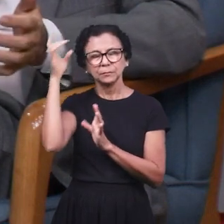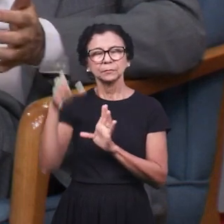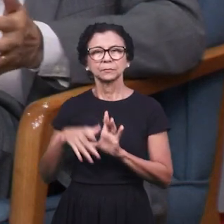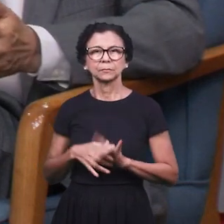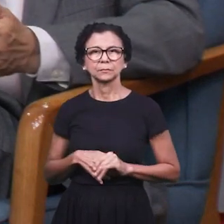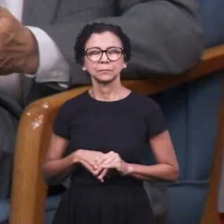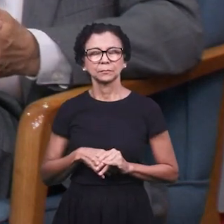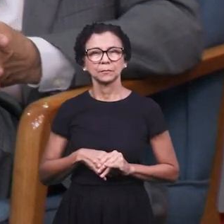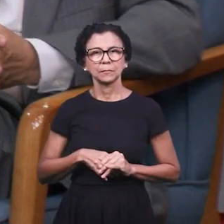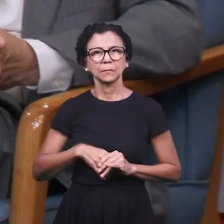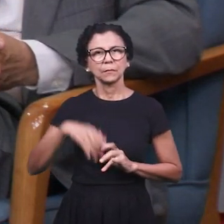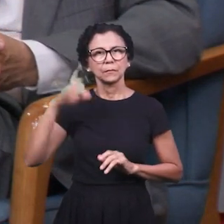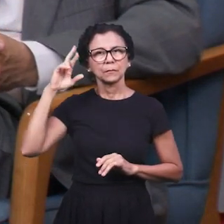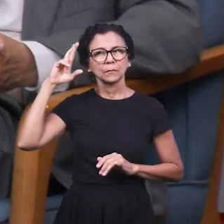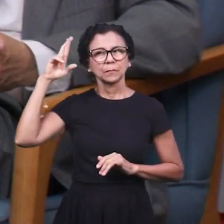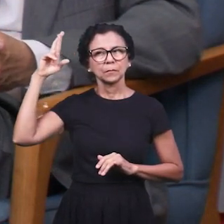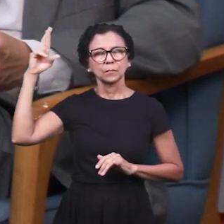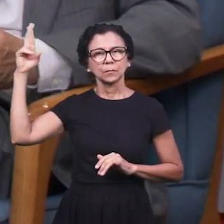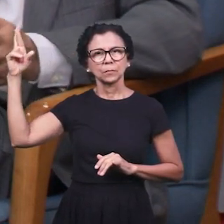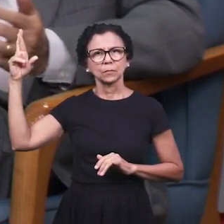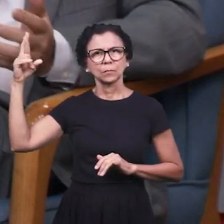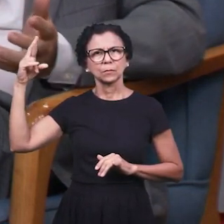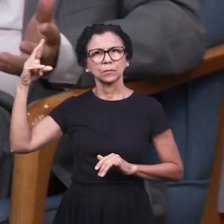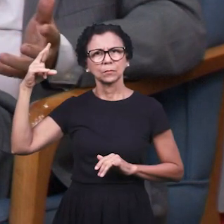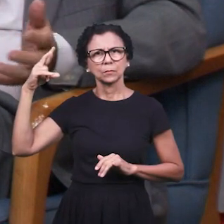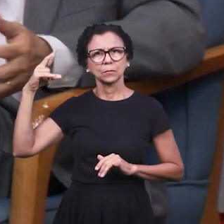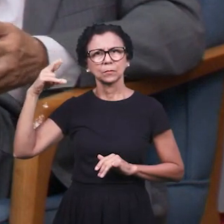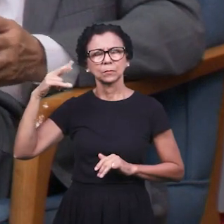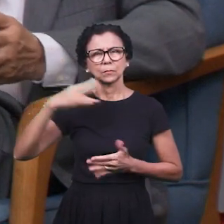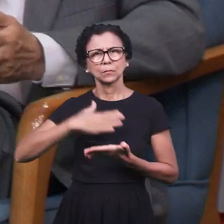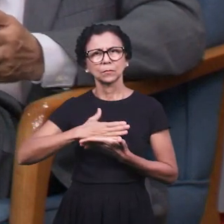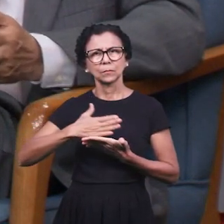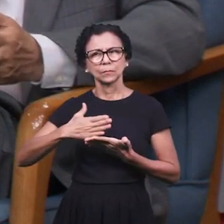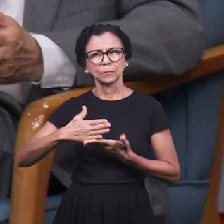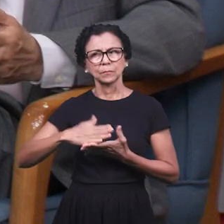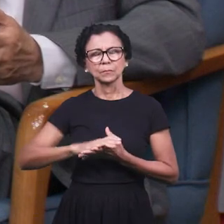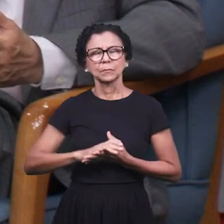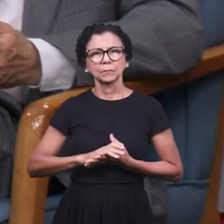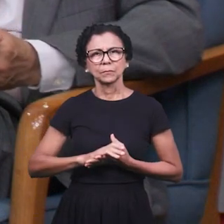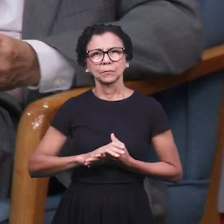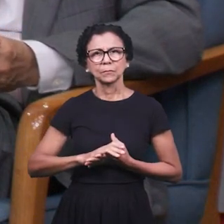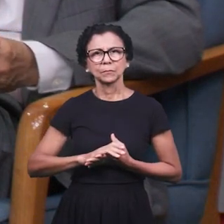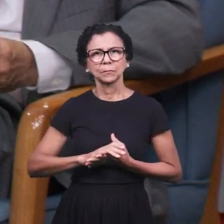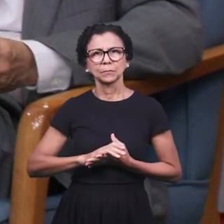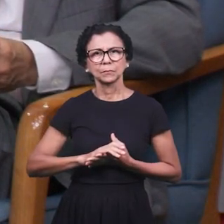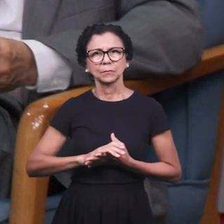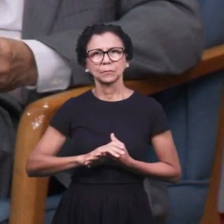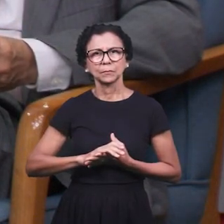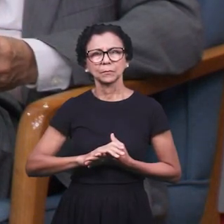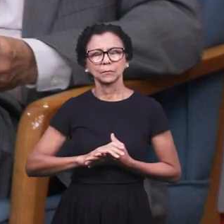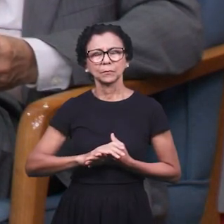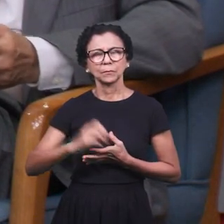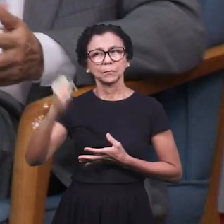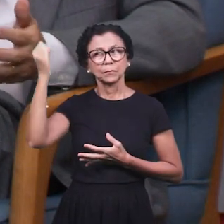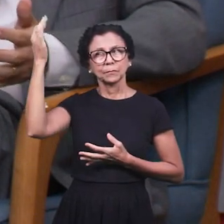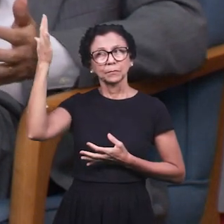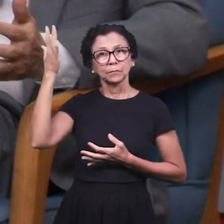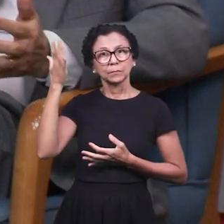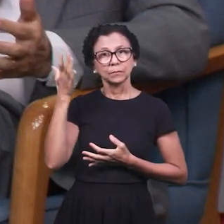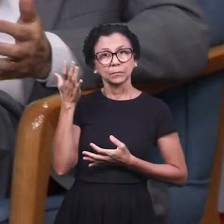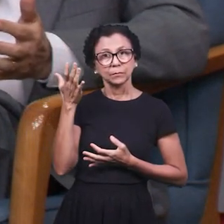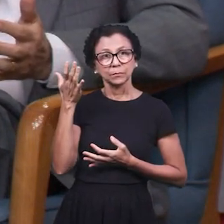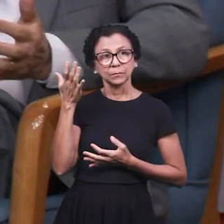o Senhor começou a nos dar muita experiência, principalmente nos cultos públicos. E